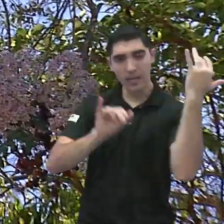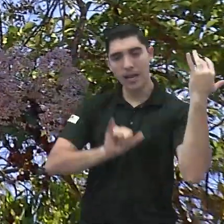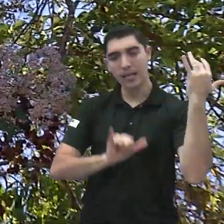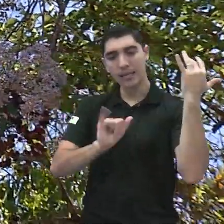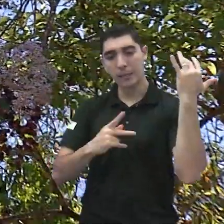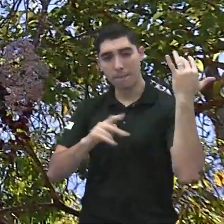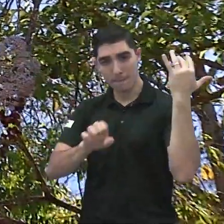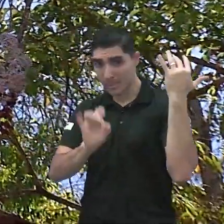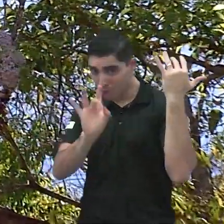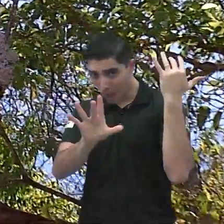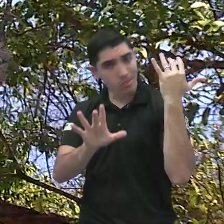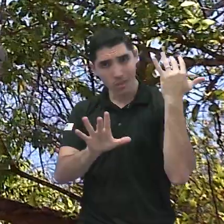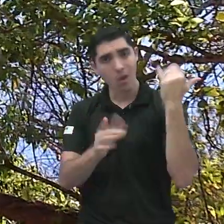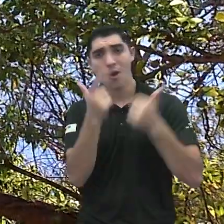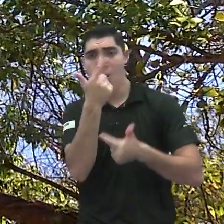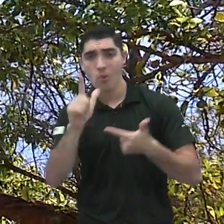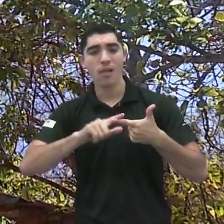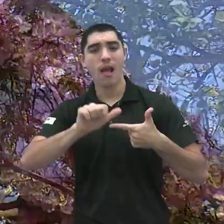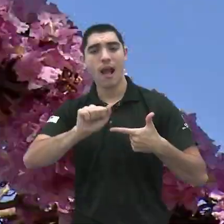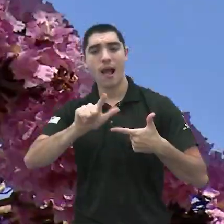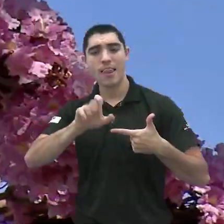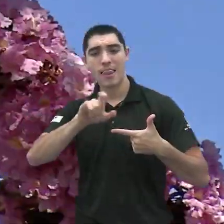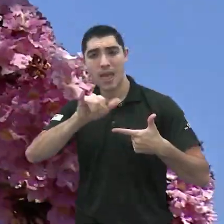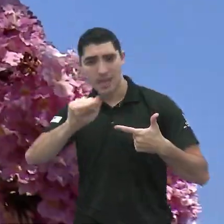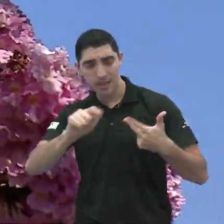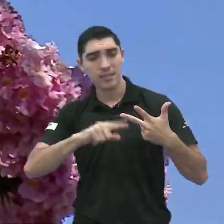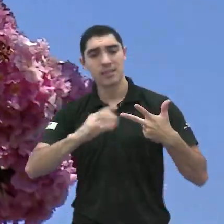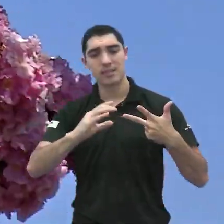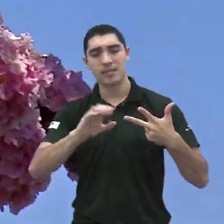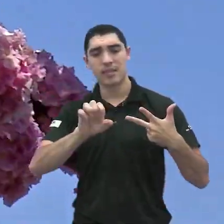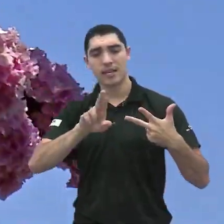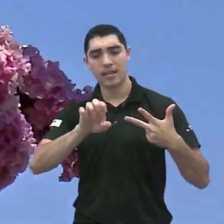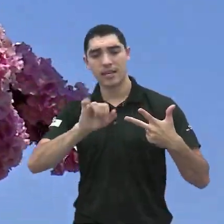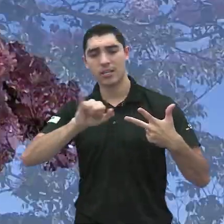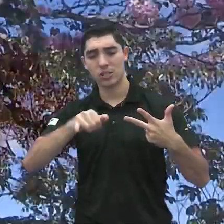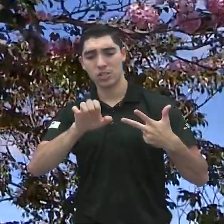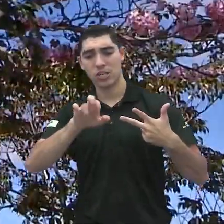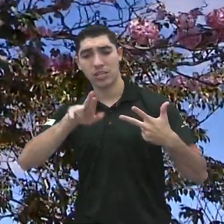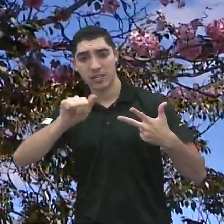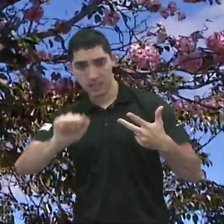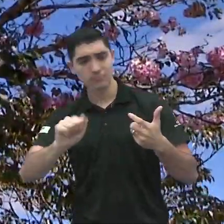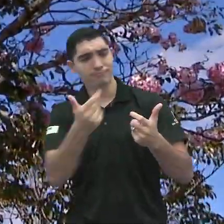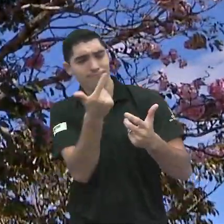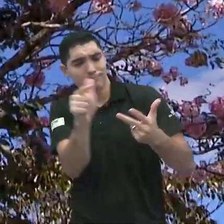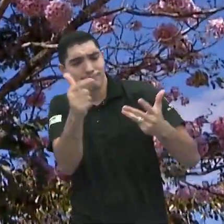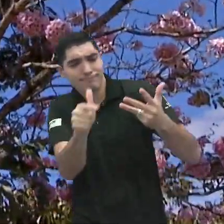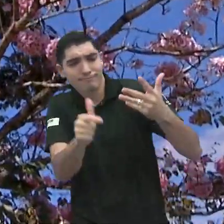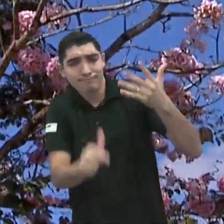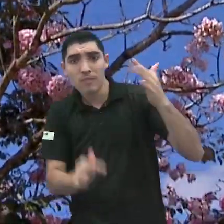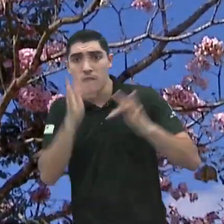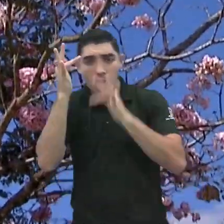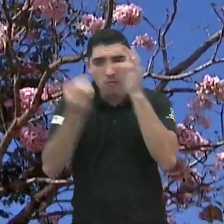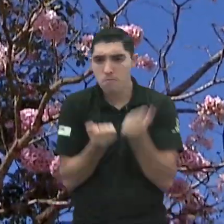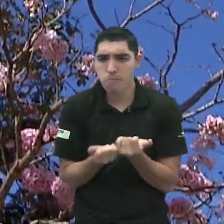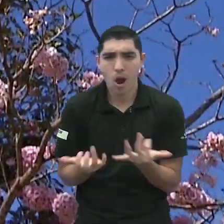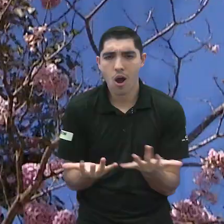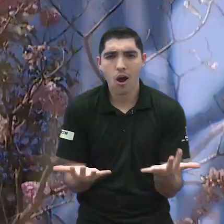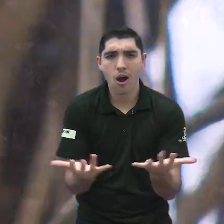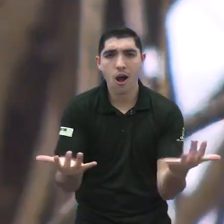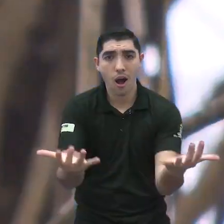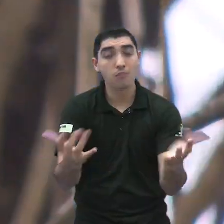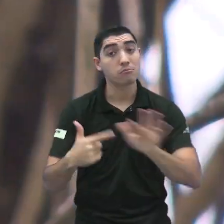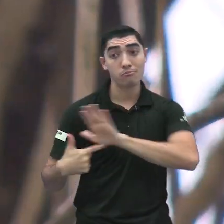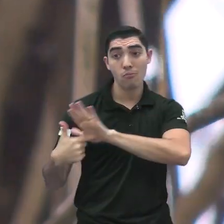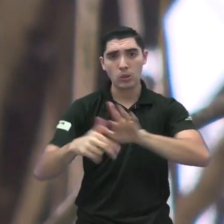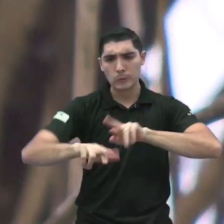Não só os ipês que florescem nesta época. Árvores como azaleias, cerejeiras e entre outras flores também enchem